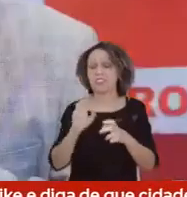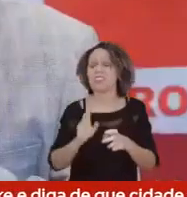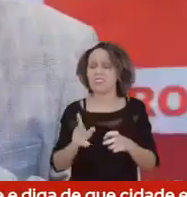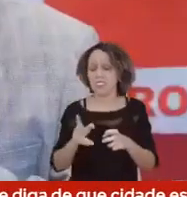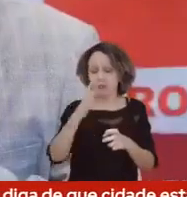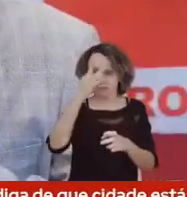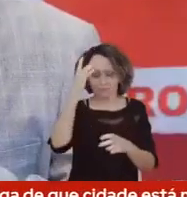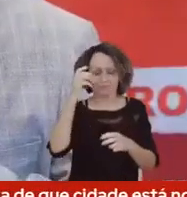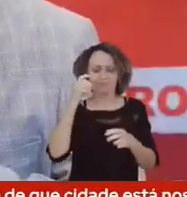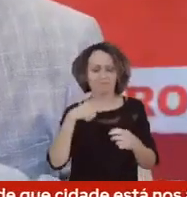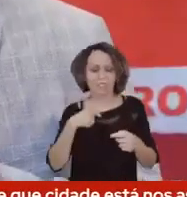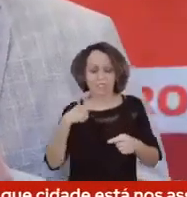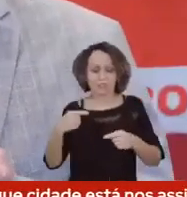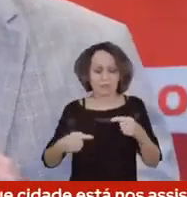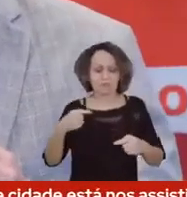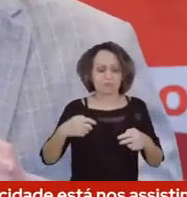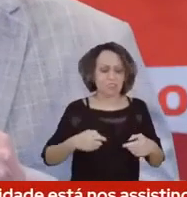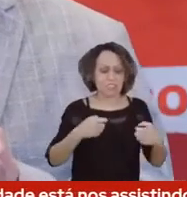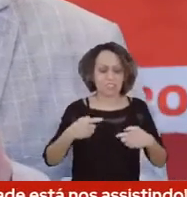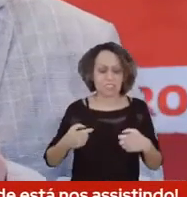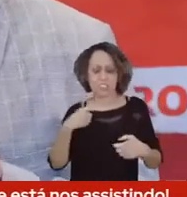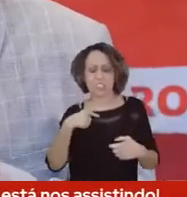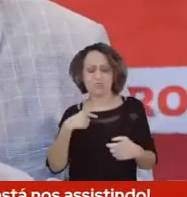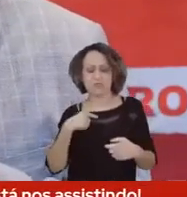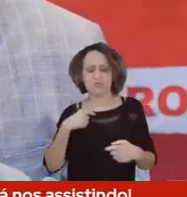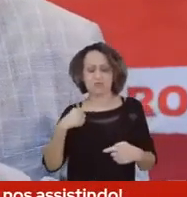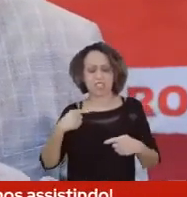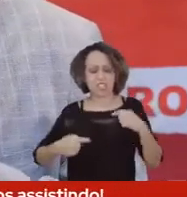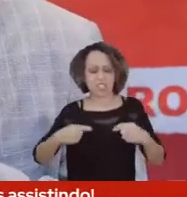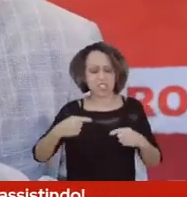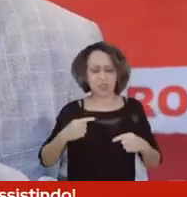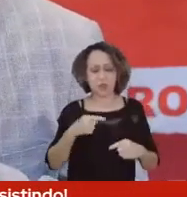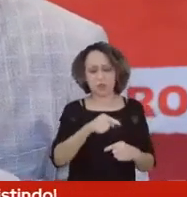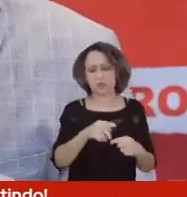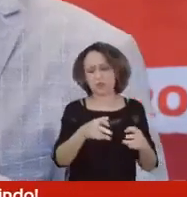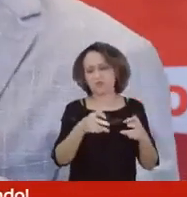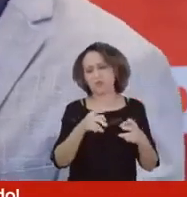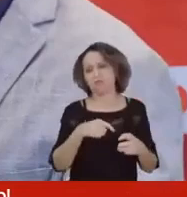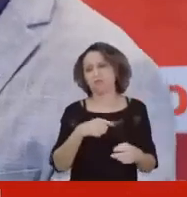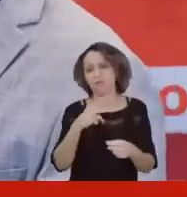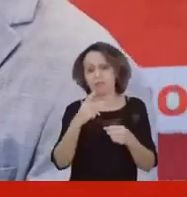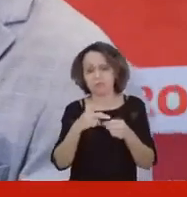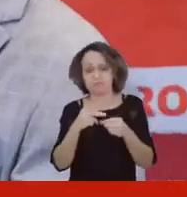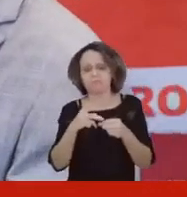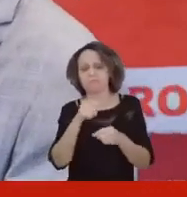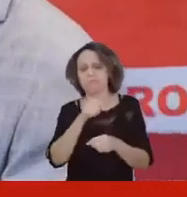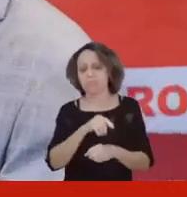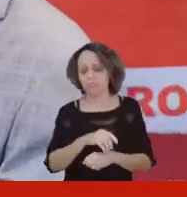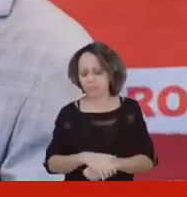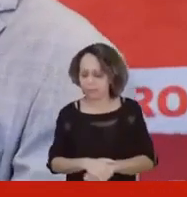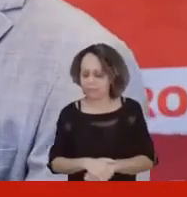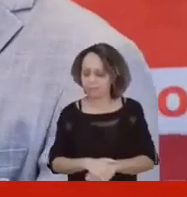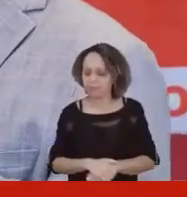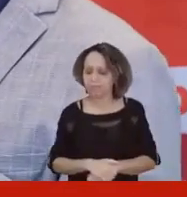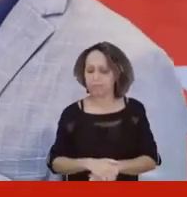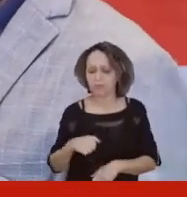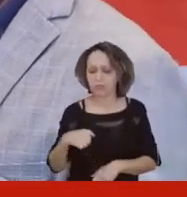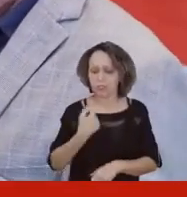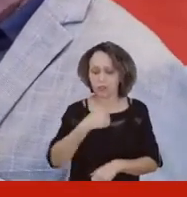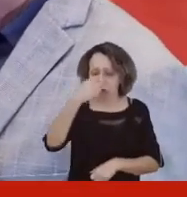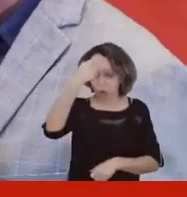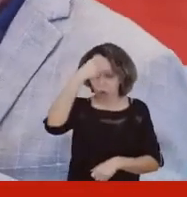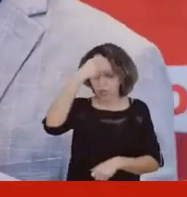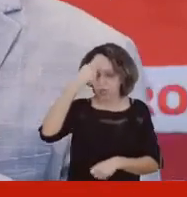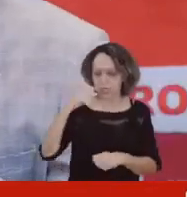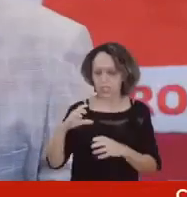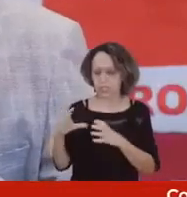Unidos. Então, se a gente tem consciência que a elite brasileira tem complexo de vira-lata,